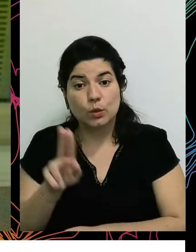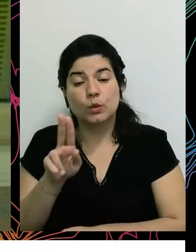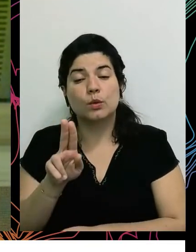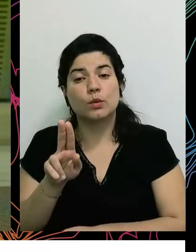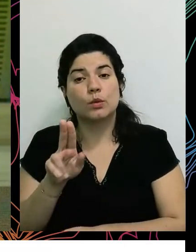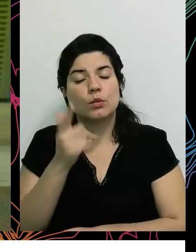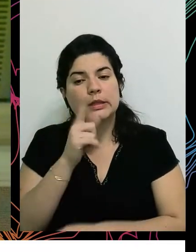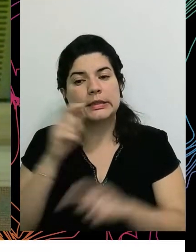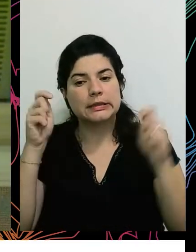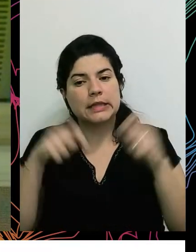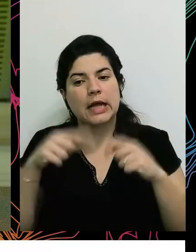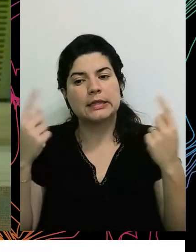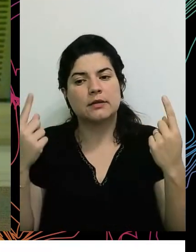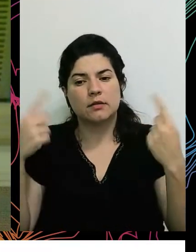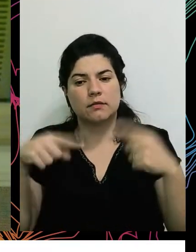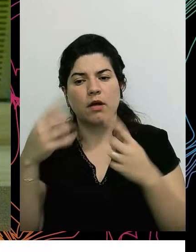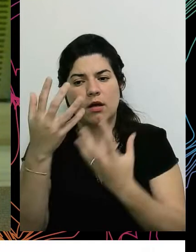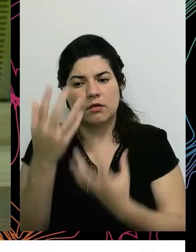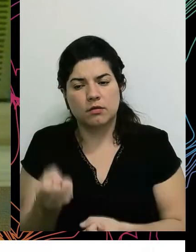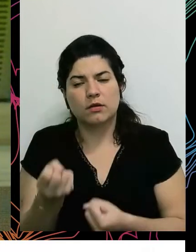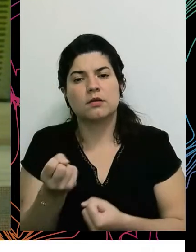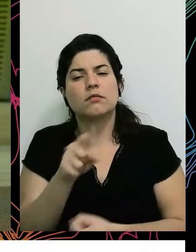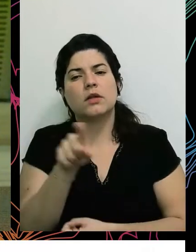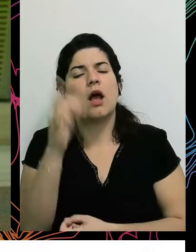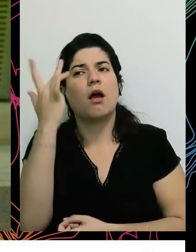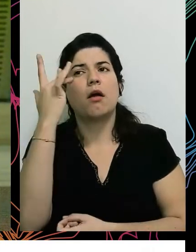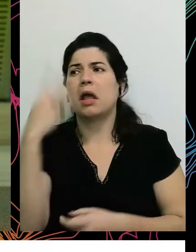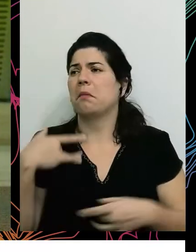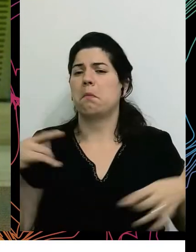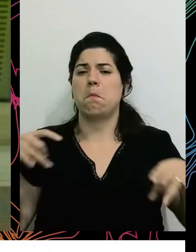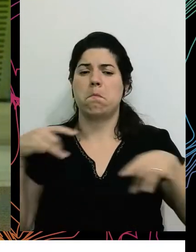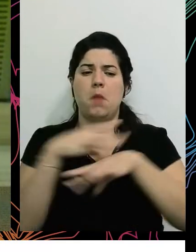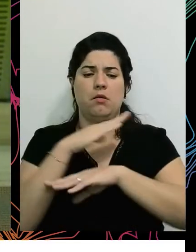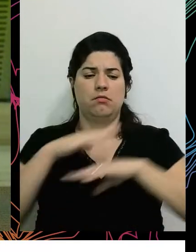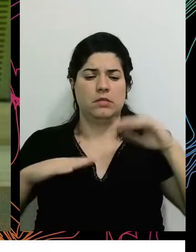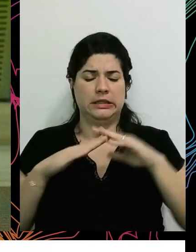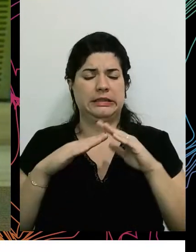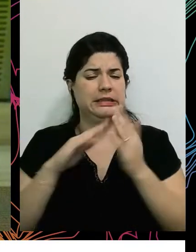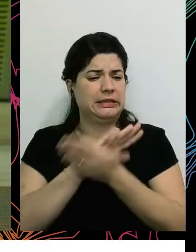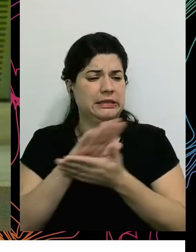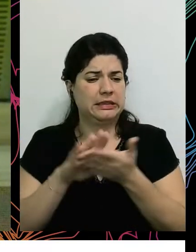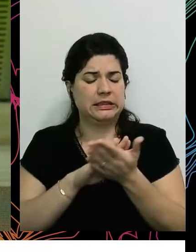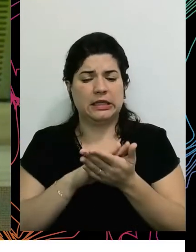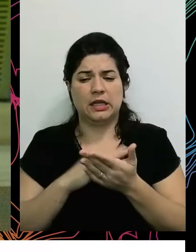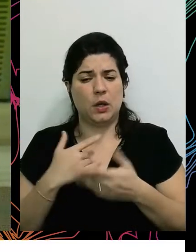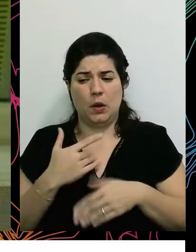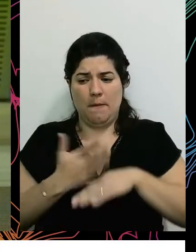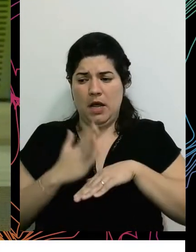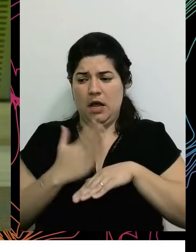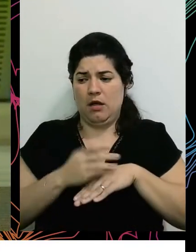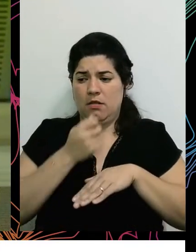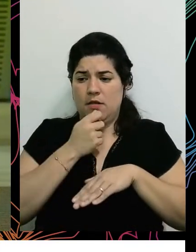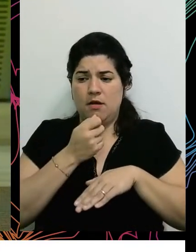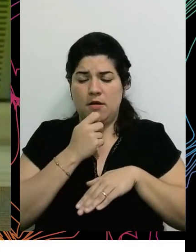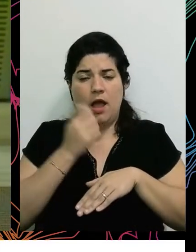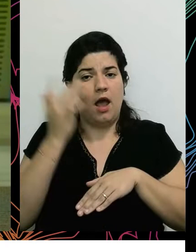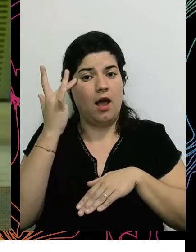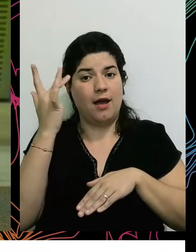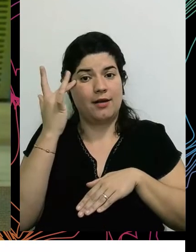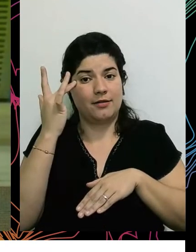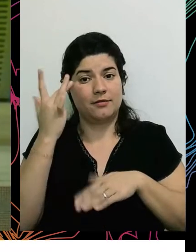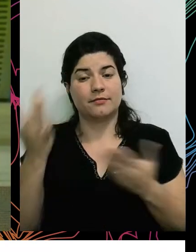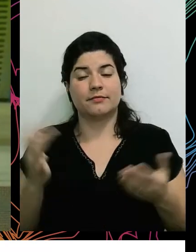desafios quando eles acham que não estão prontos, que não estão preparados, que não são good enough for that. Não?